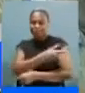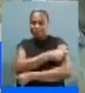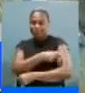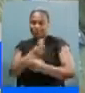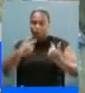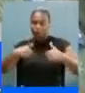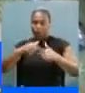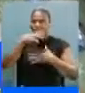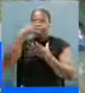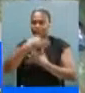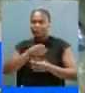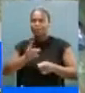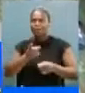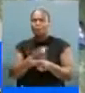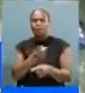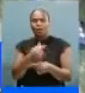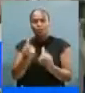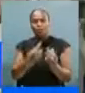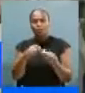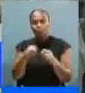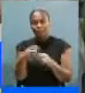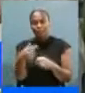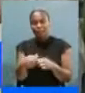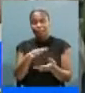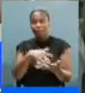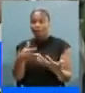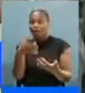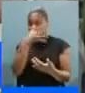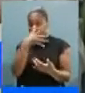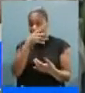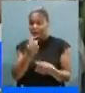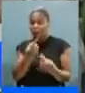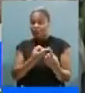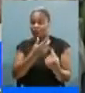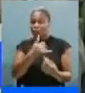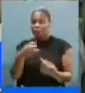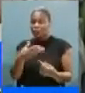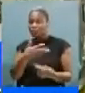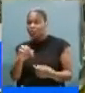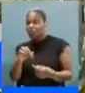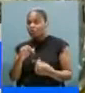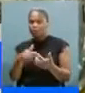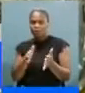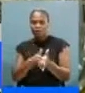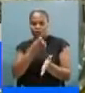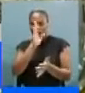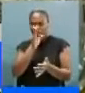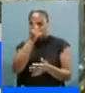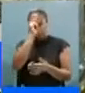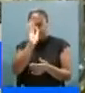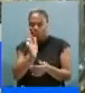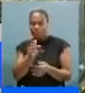do encontro garante que, apesar de alguns constrangimentos, o plano de atividades para 2018 foi praticamente cumprido, com